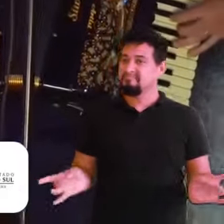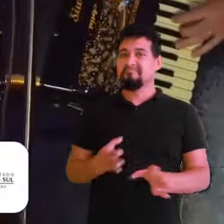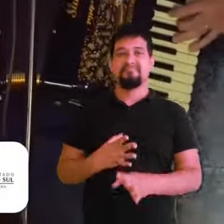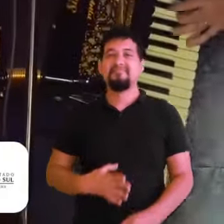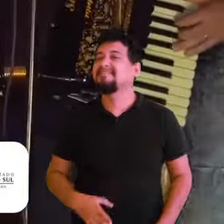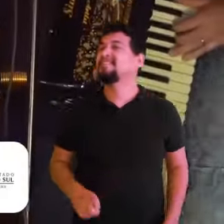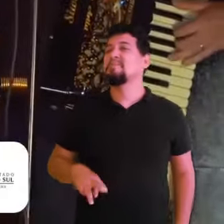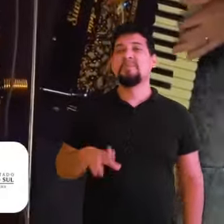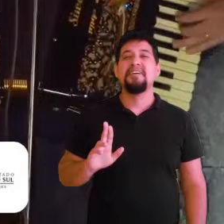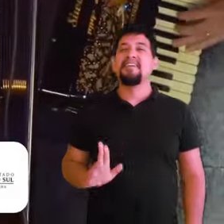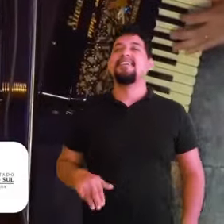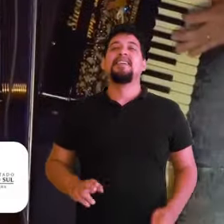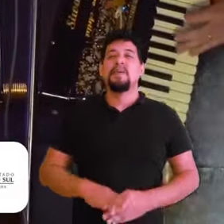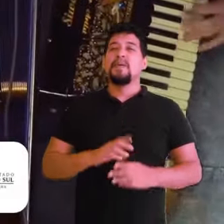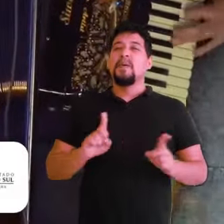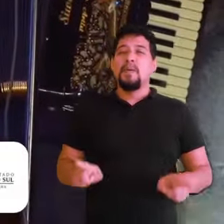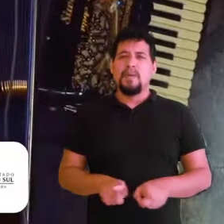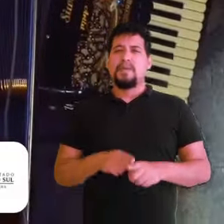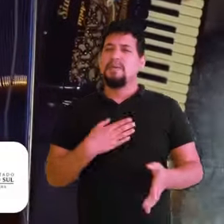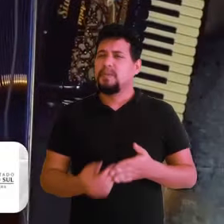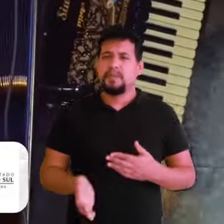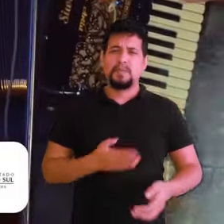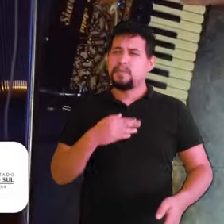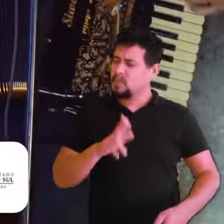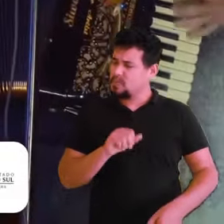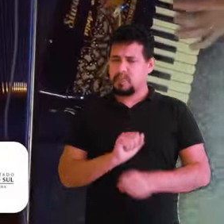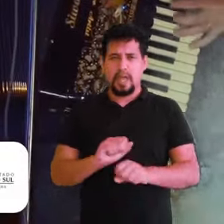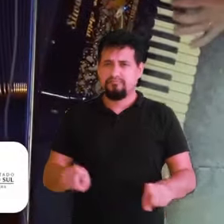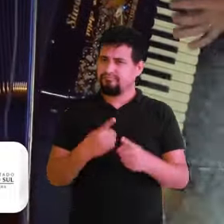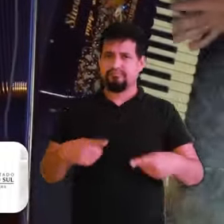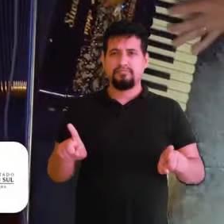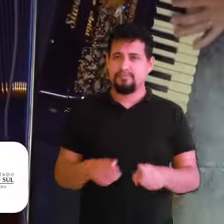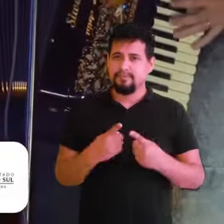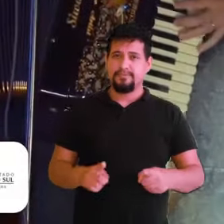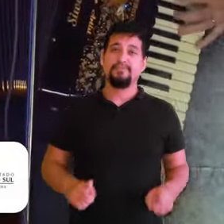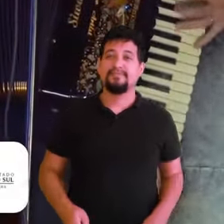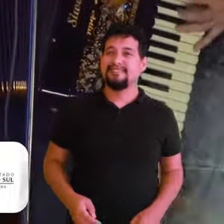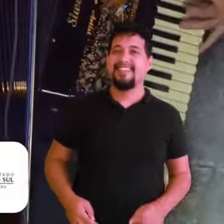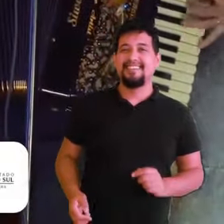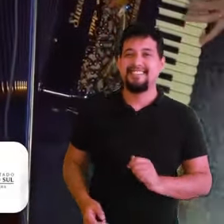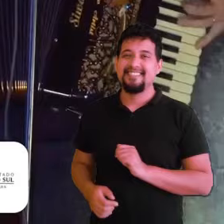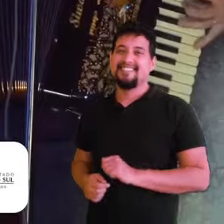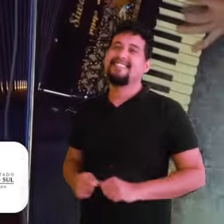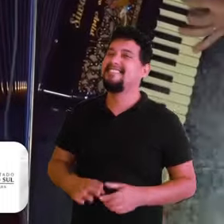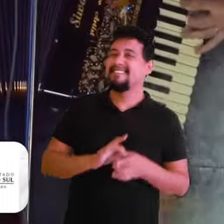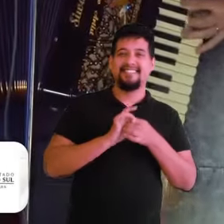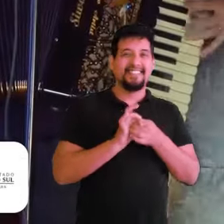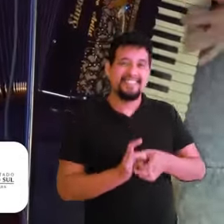quase partela no meio, mas não para de esfolar. E vamos lá, pode vir, deixa que venha, meu negócio é manda lenha até o